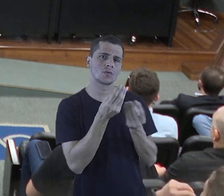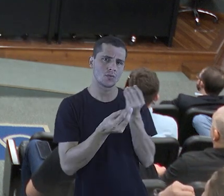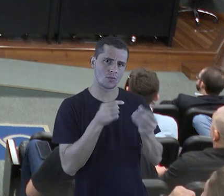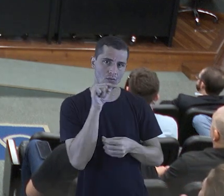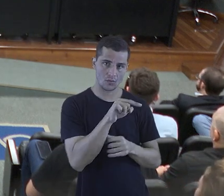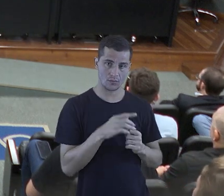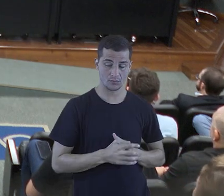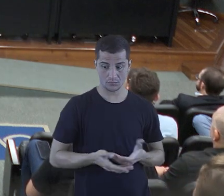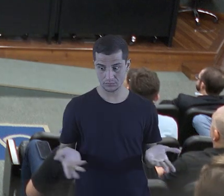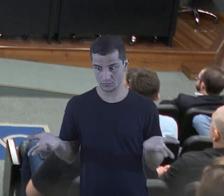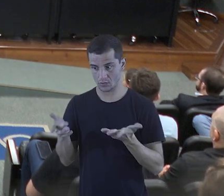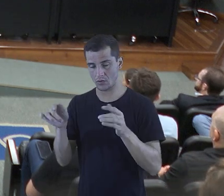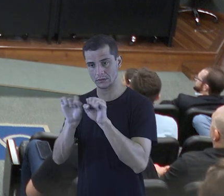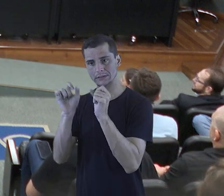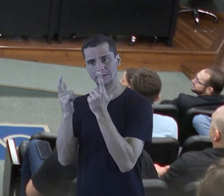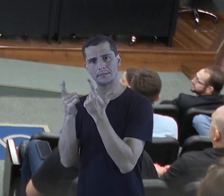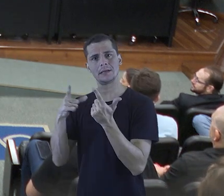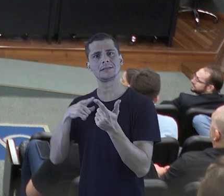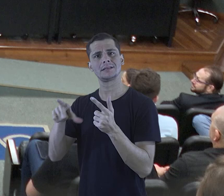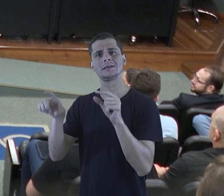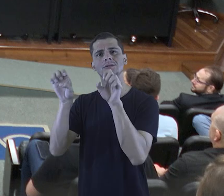encarregado de dados. Quem é encarregado de dados? aqui?